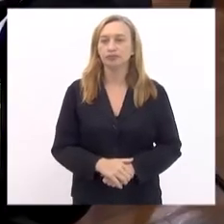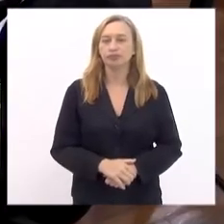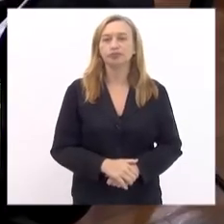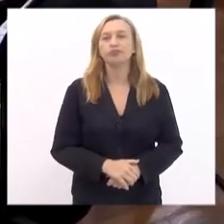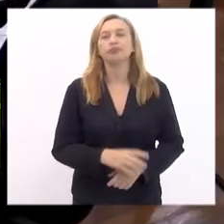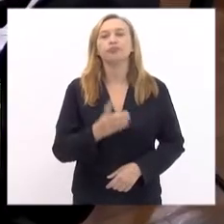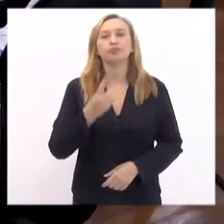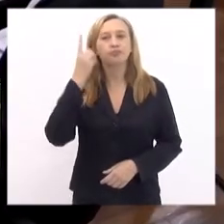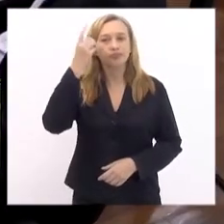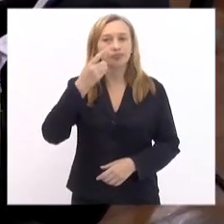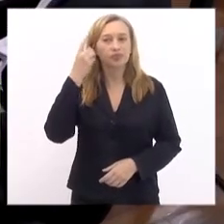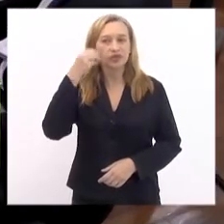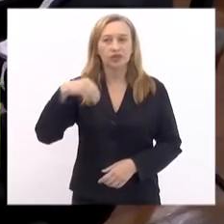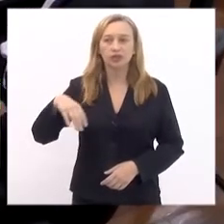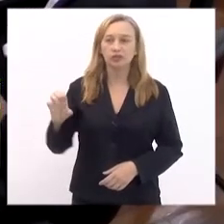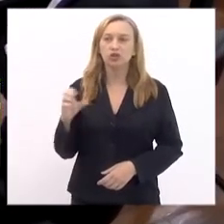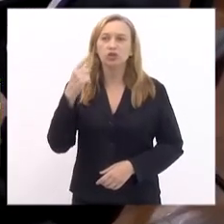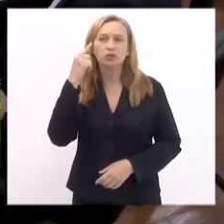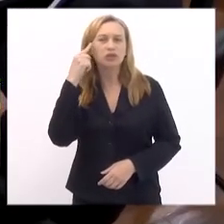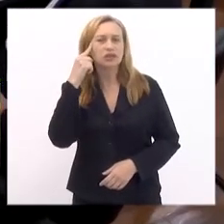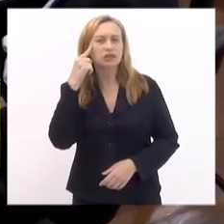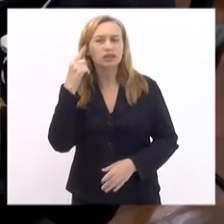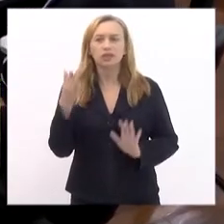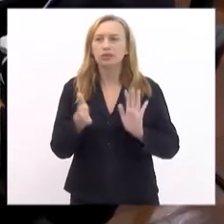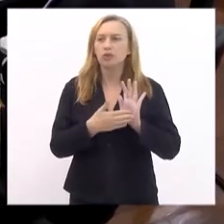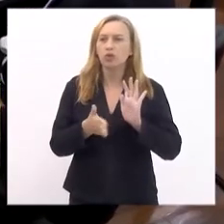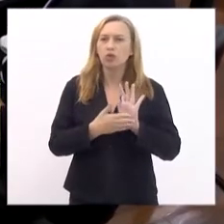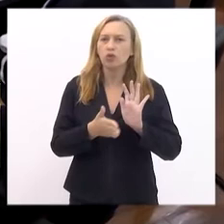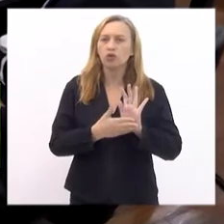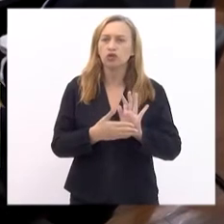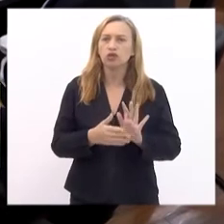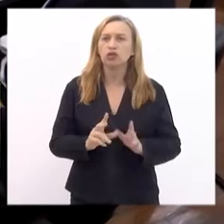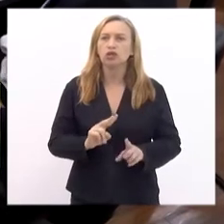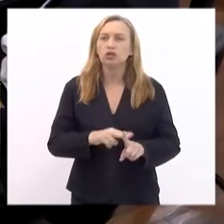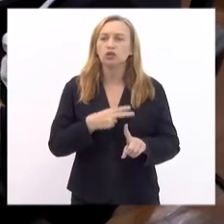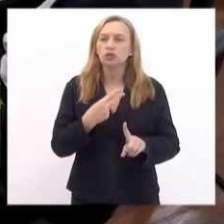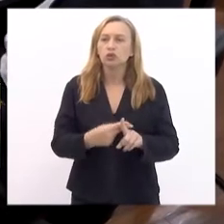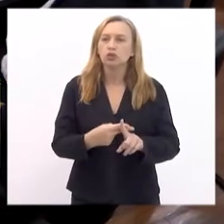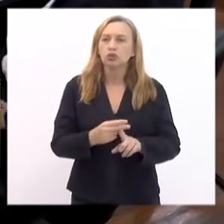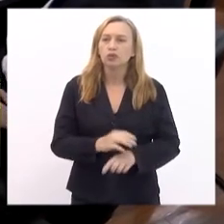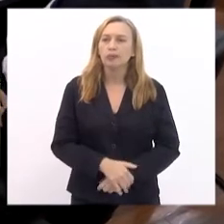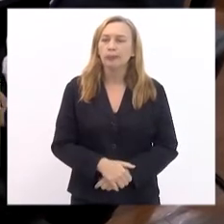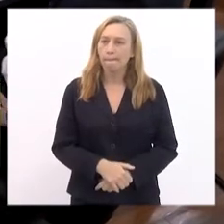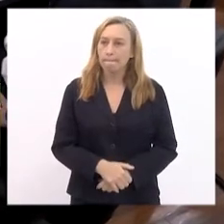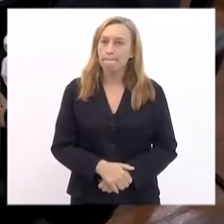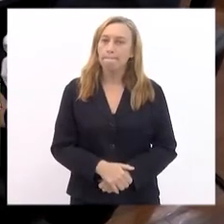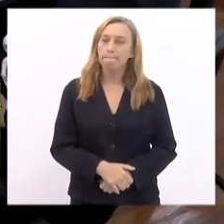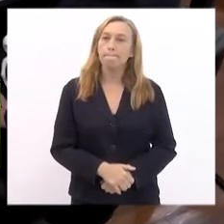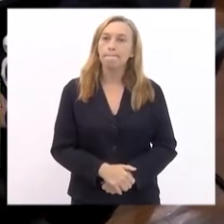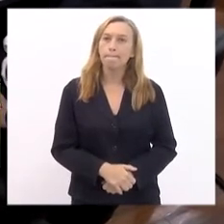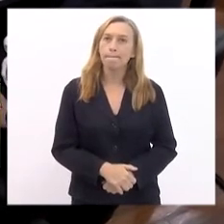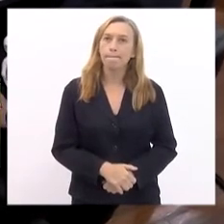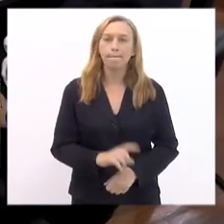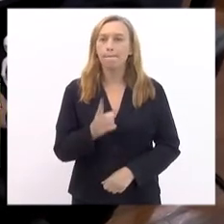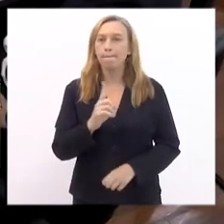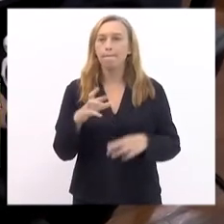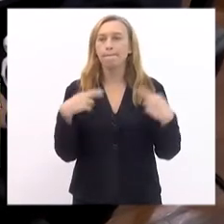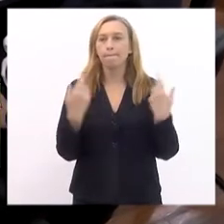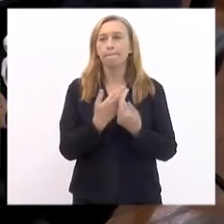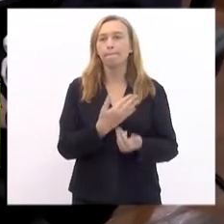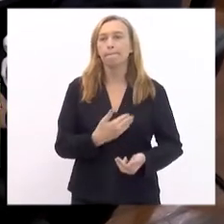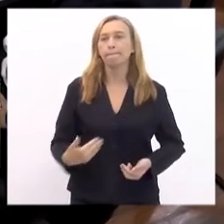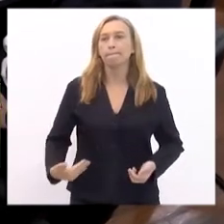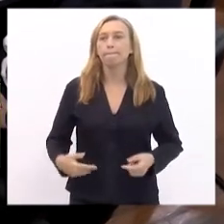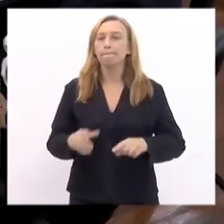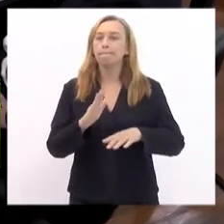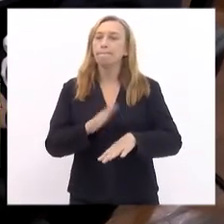Deputado Carlos Mink, estou pensando aqui em propor um desdobramento que a gente faça, não uma audiência mais,